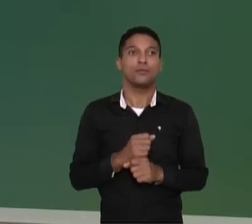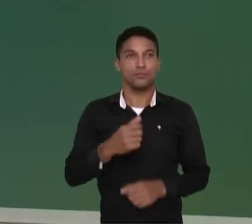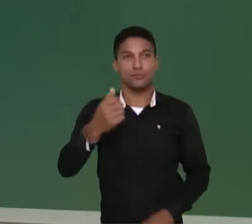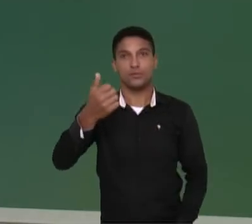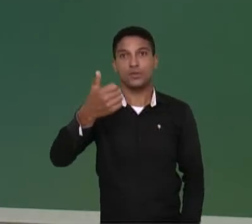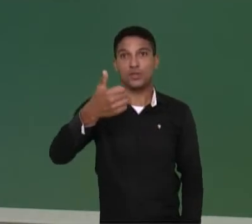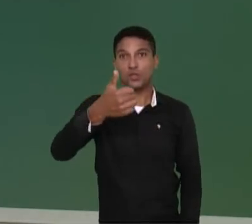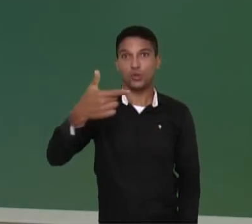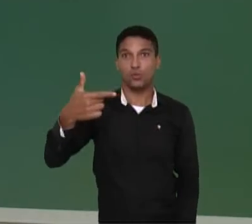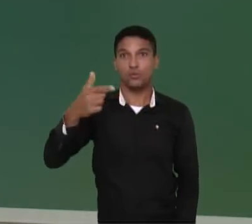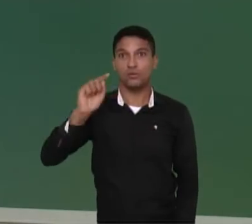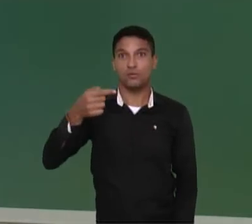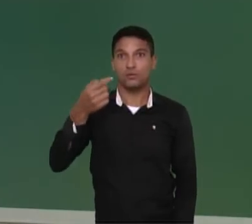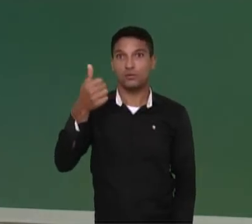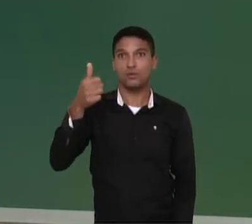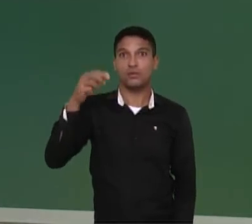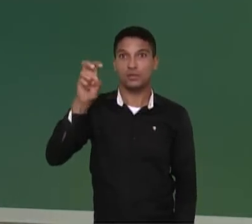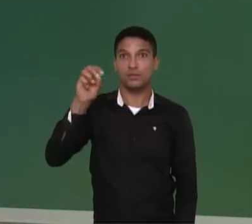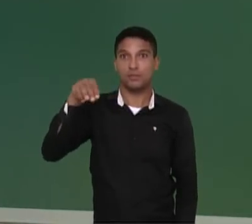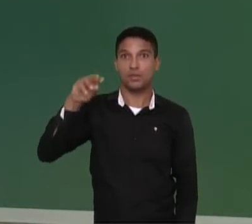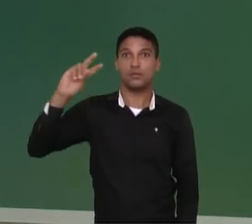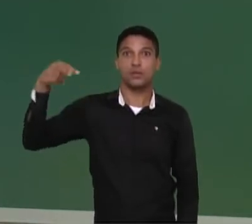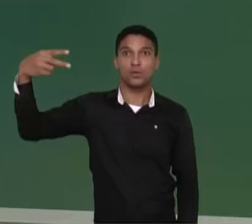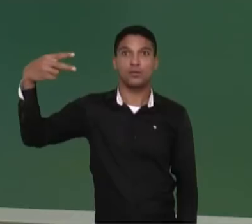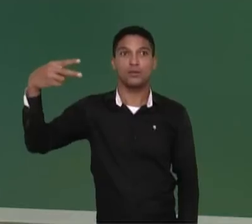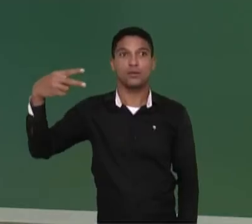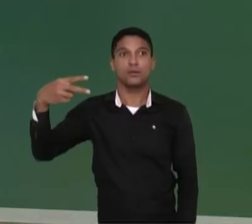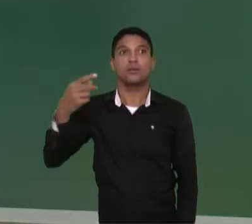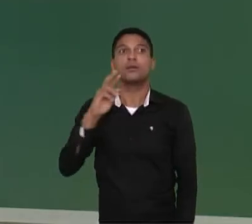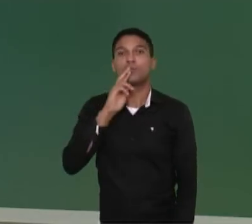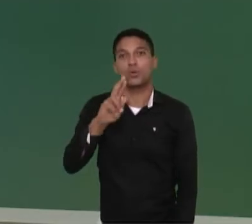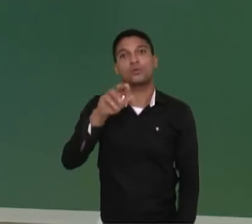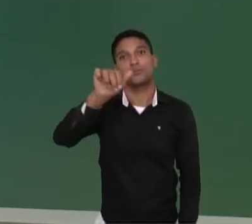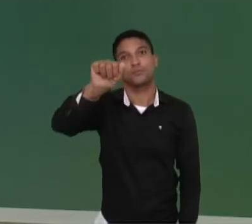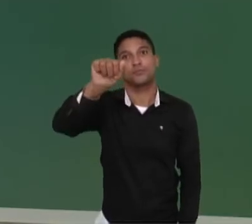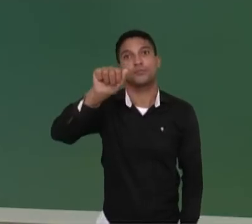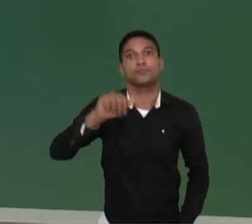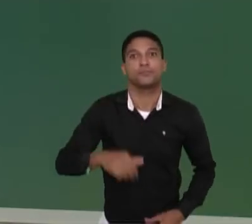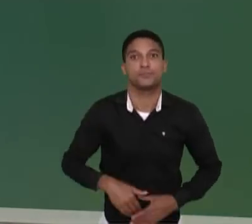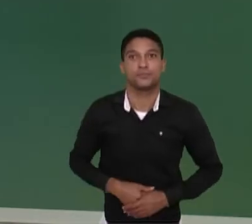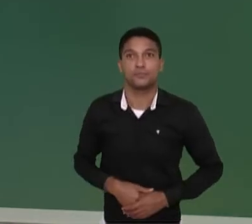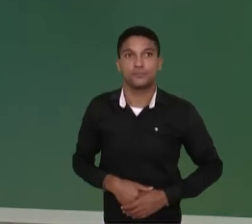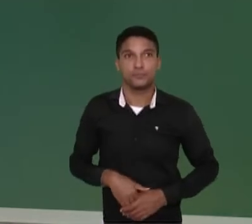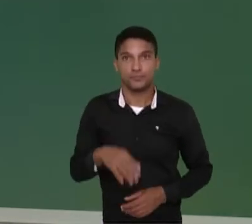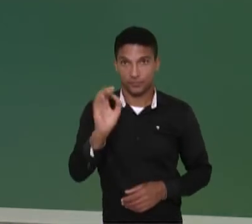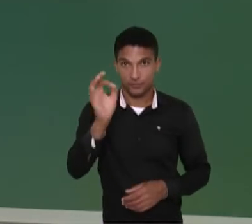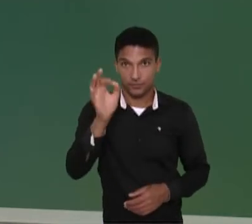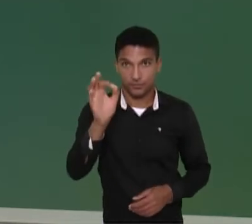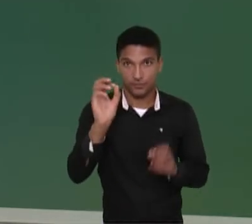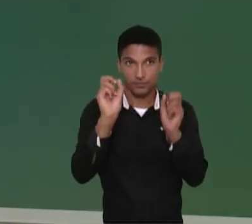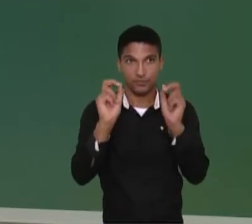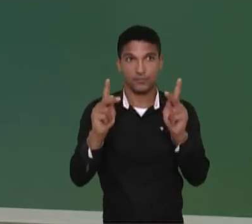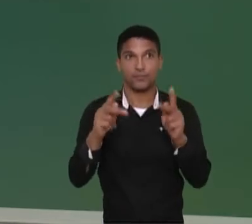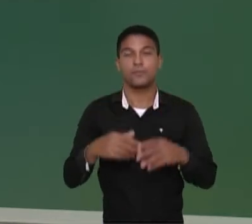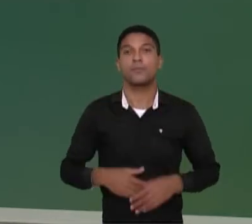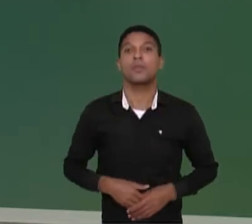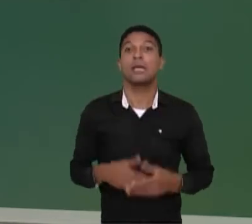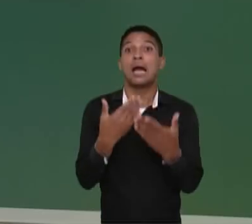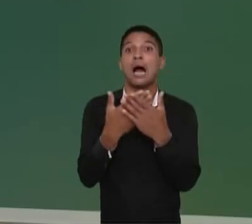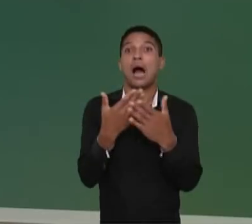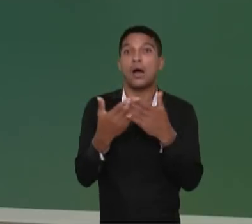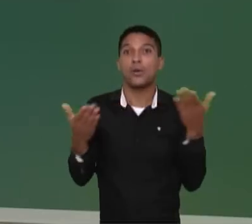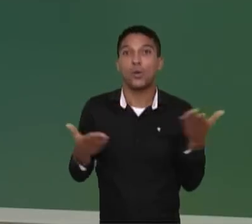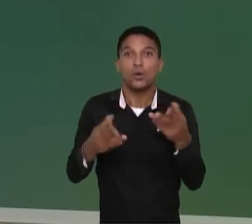metros quadrados. Resposta, item A. Certinho, gente? Na aula de hoje, o que